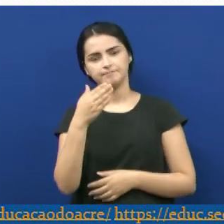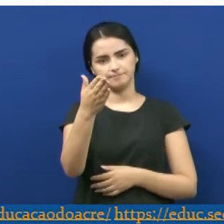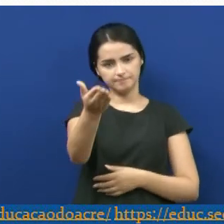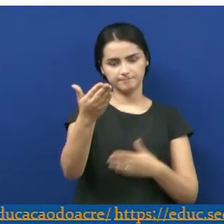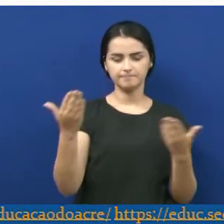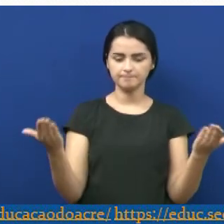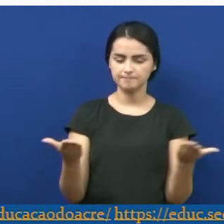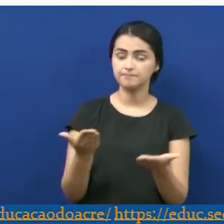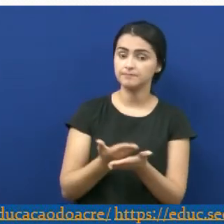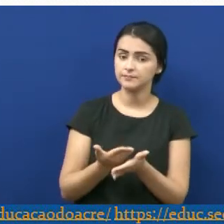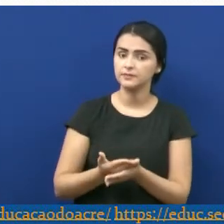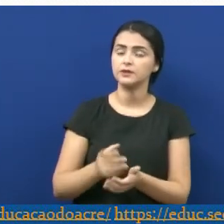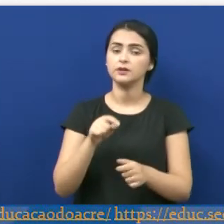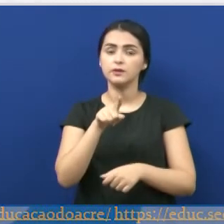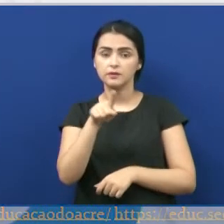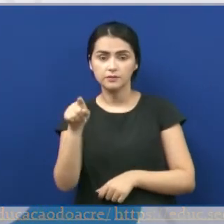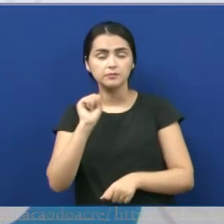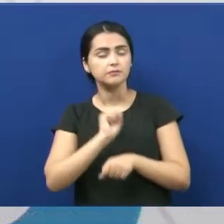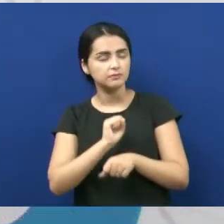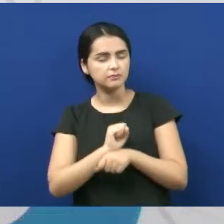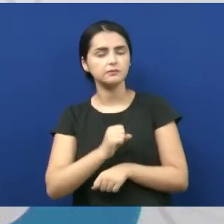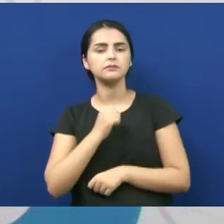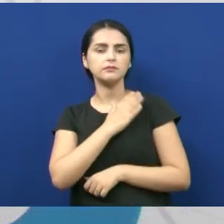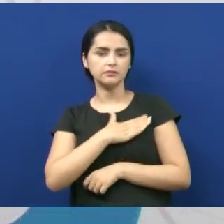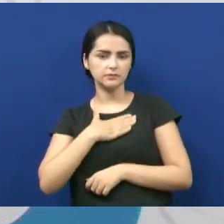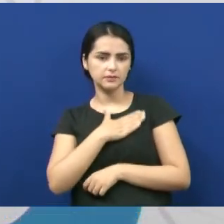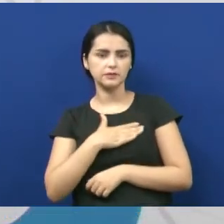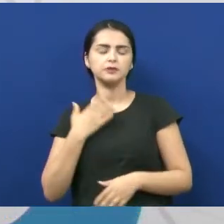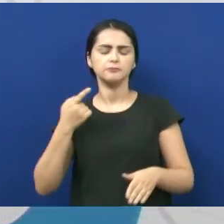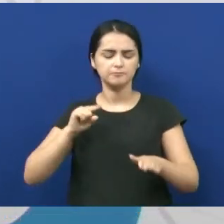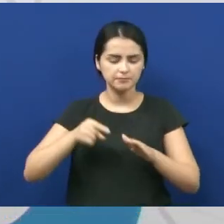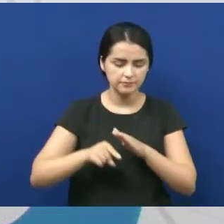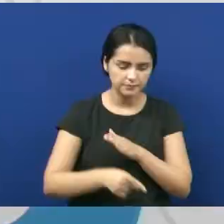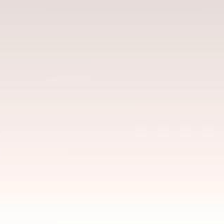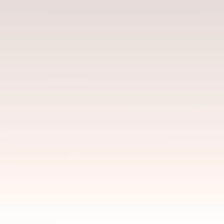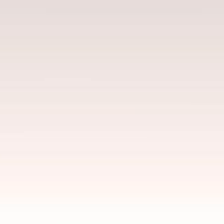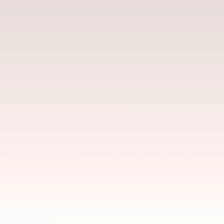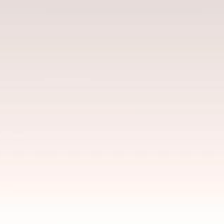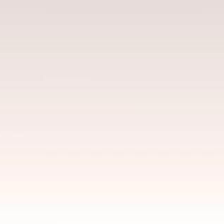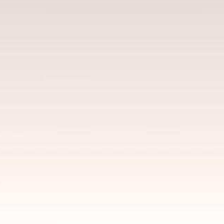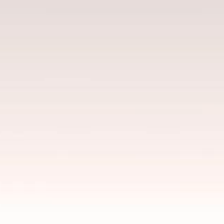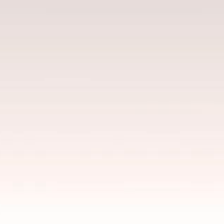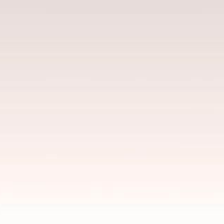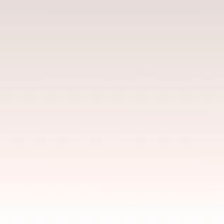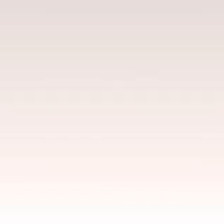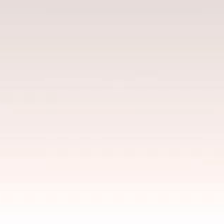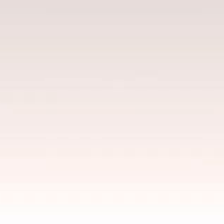de hoje. Espero que vocês tenham gostado e possam estar aprofundando esses conhecimentos.